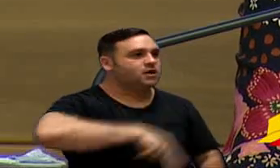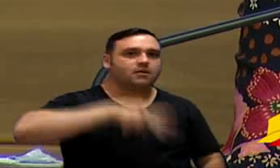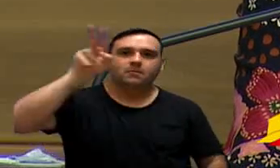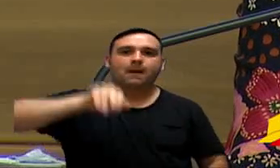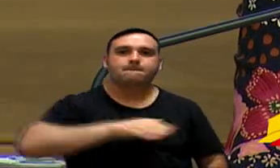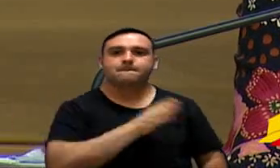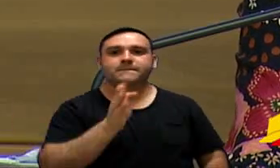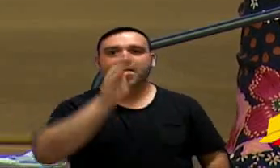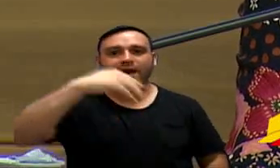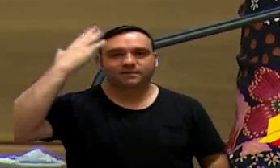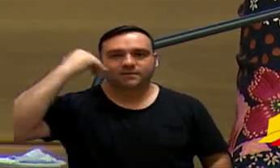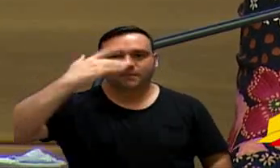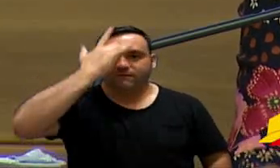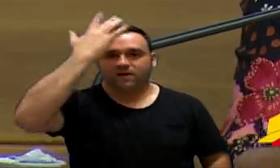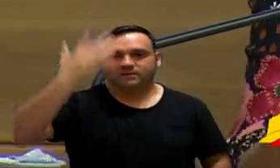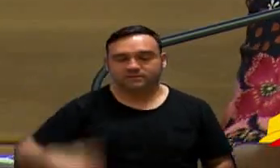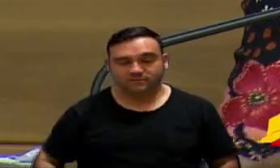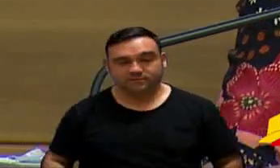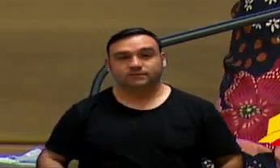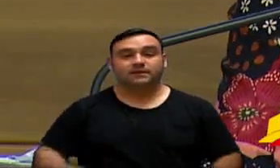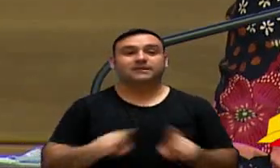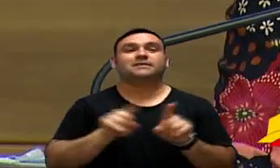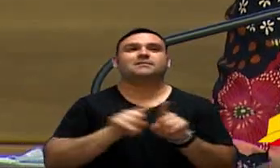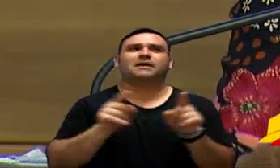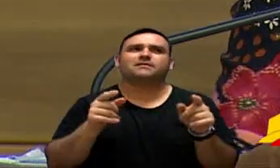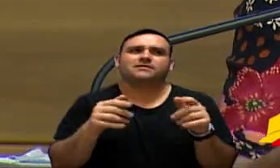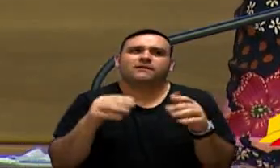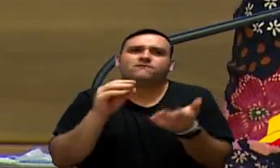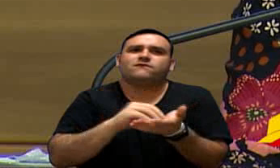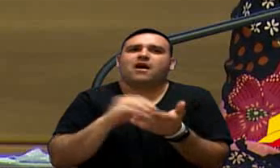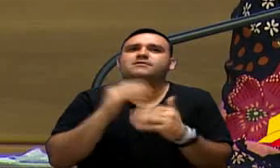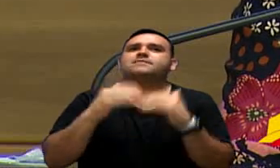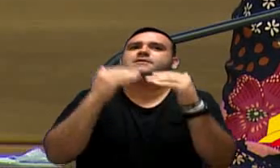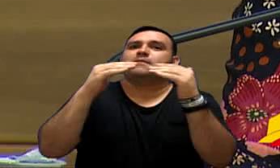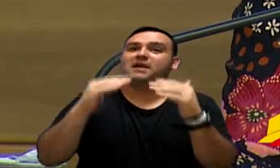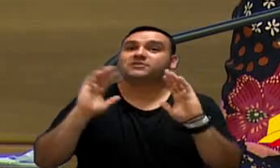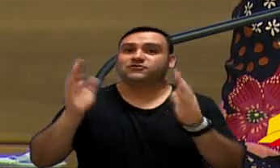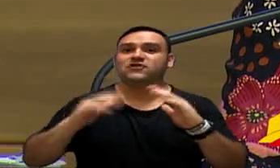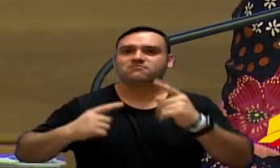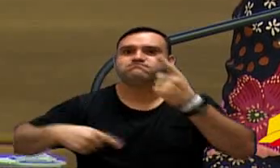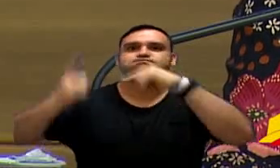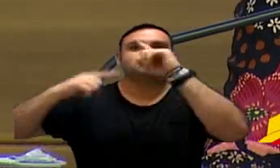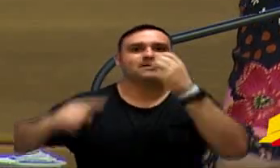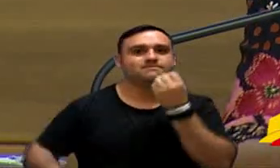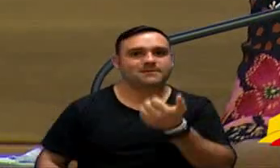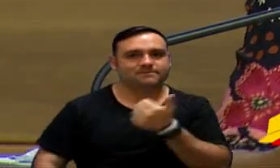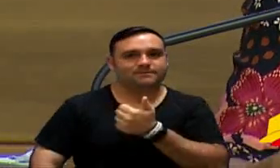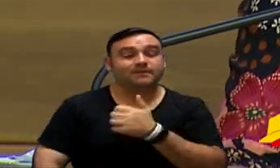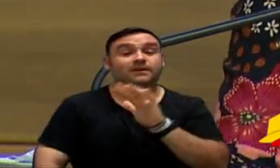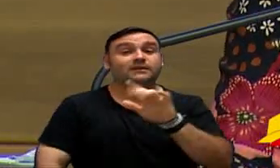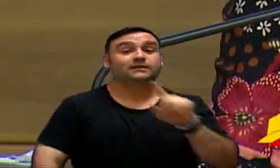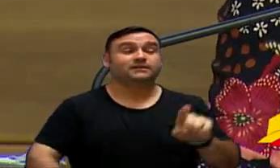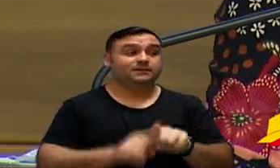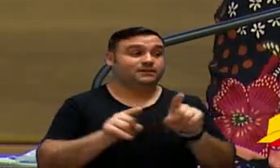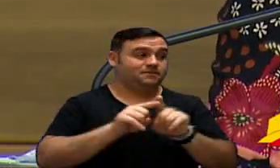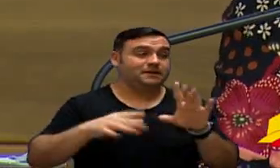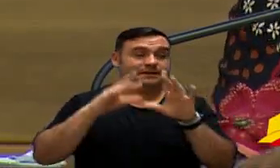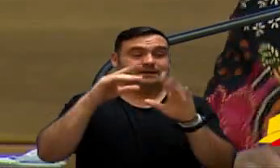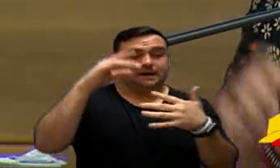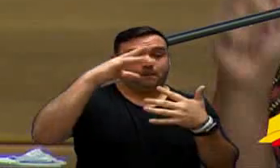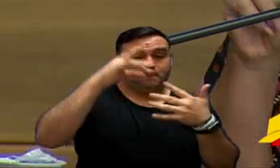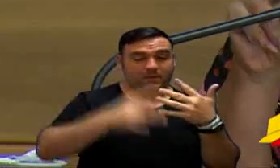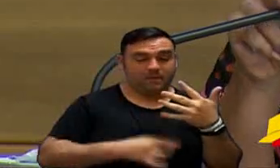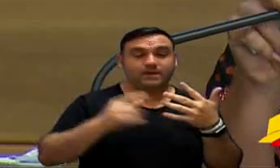se localizar. Ainda tem um caminho a melhorar, mas a gente evoluiu muito nisso. E aí, destrinchando cada